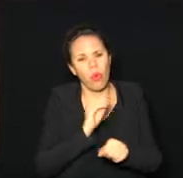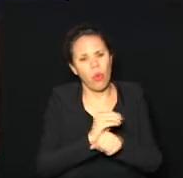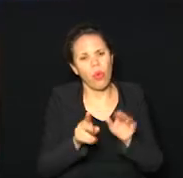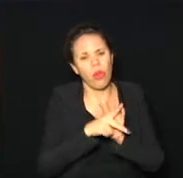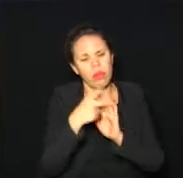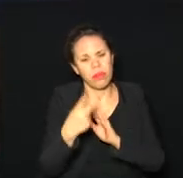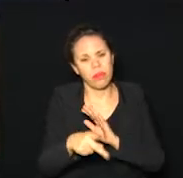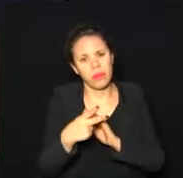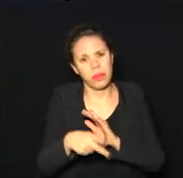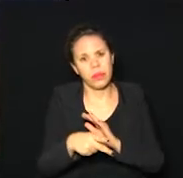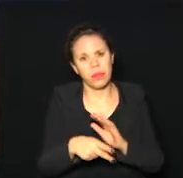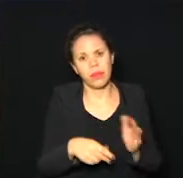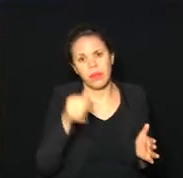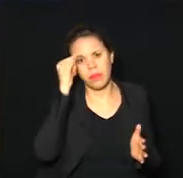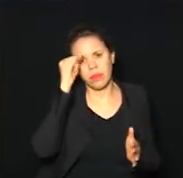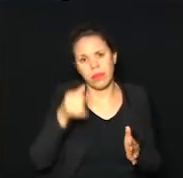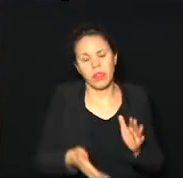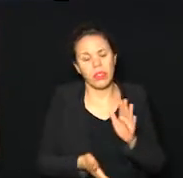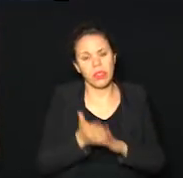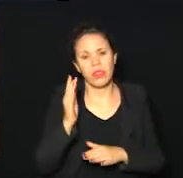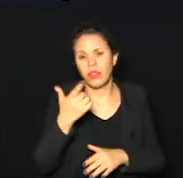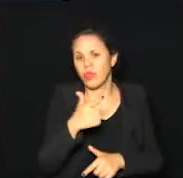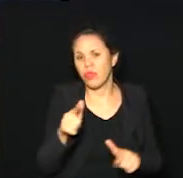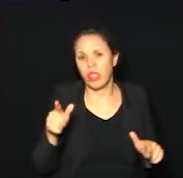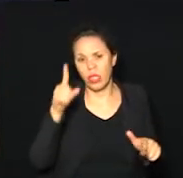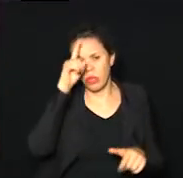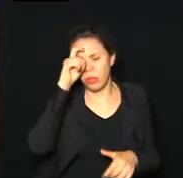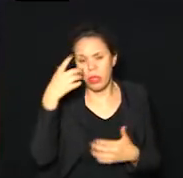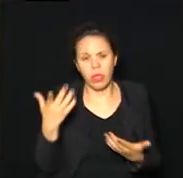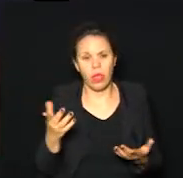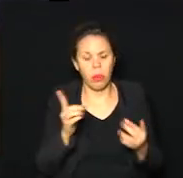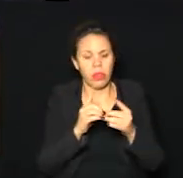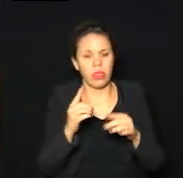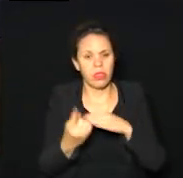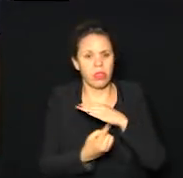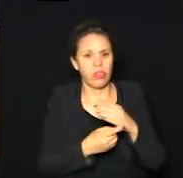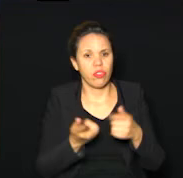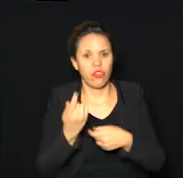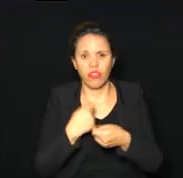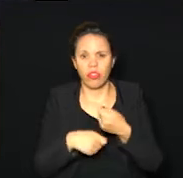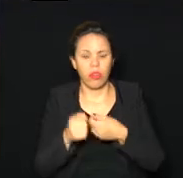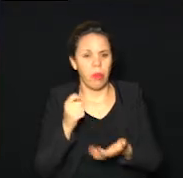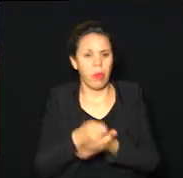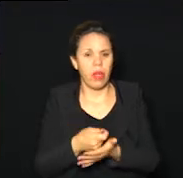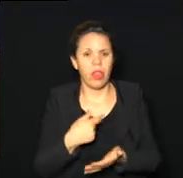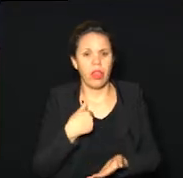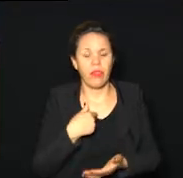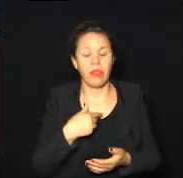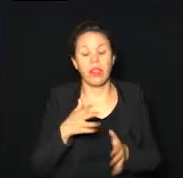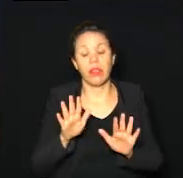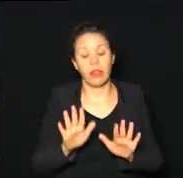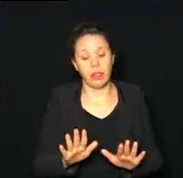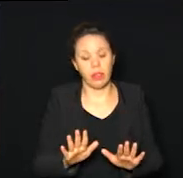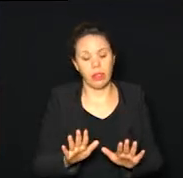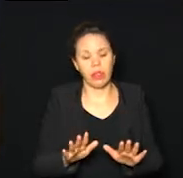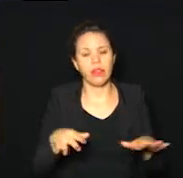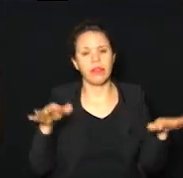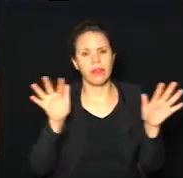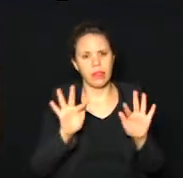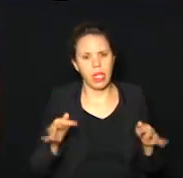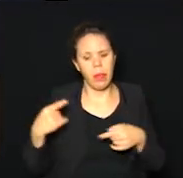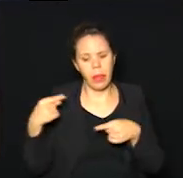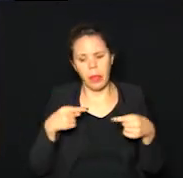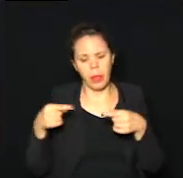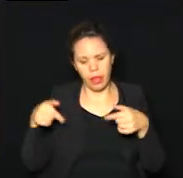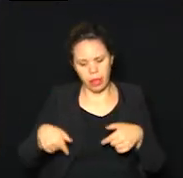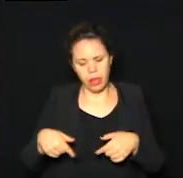se evitar, porque não vai ter hospital, é isso. E os gestores não estão fazendo. Então, eu fico muito feliz. Eu acho que debates como